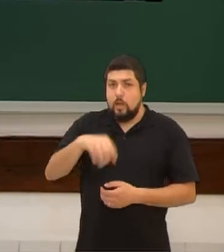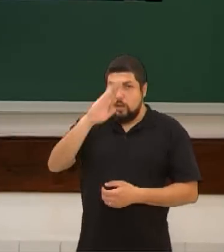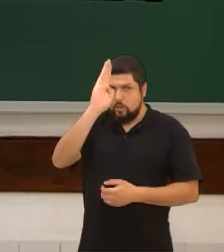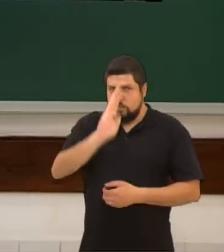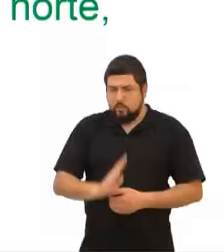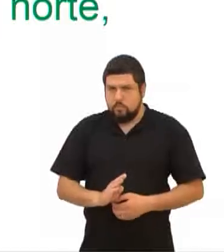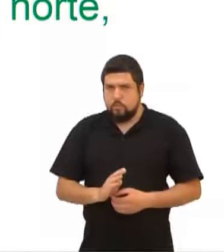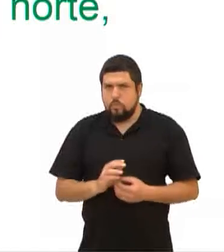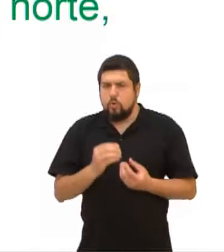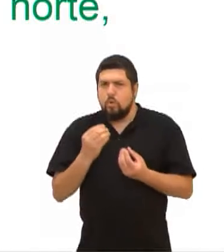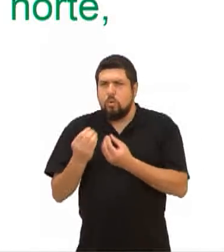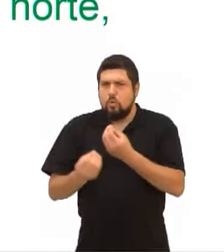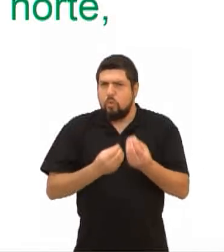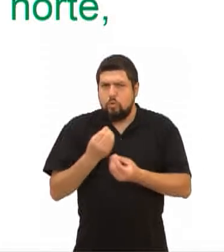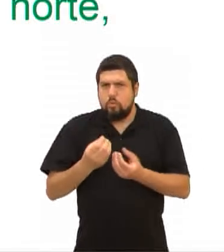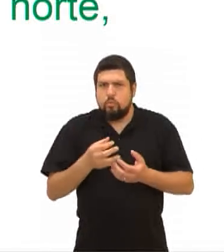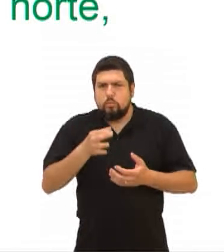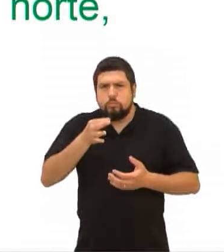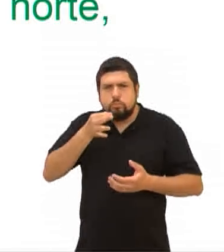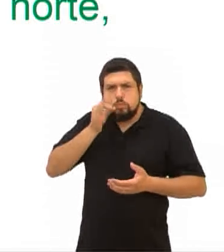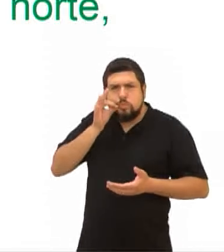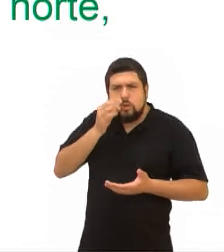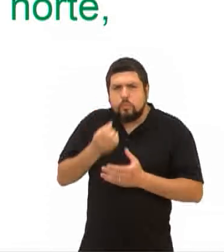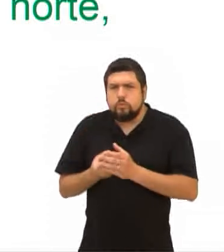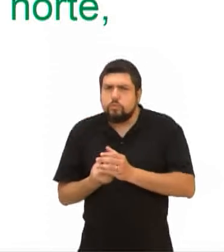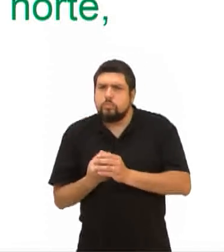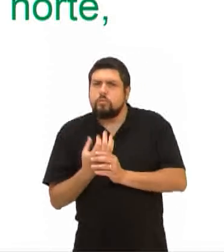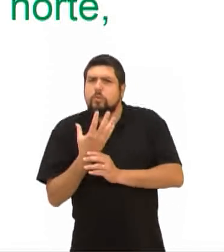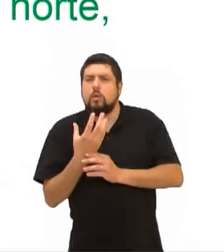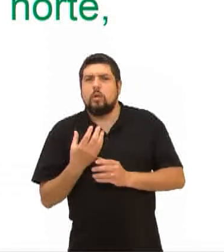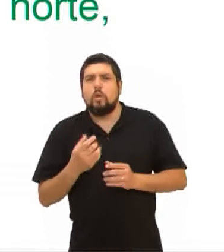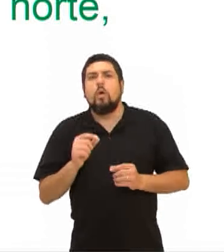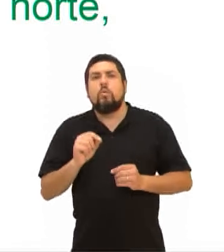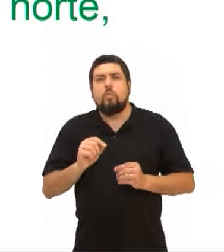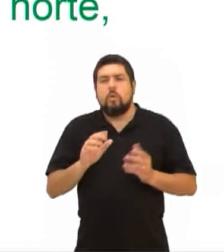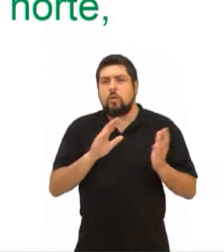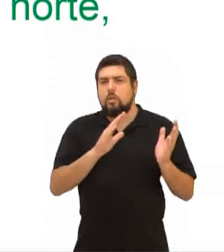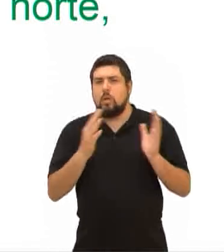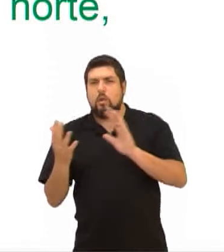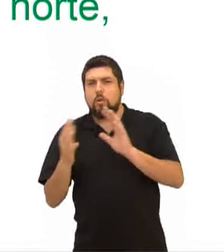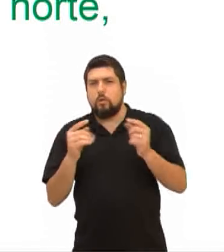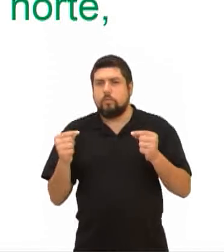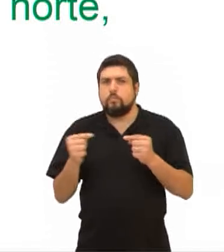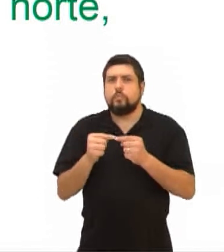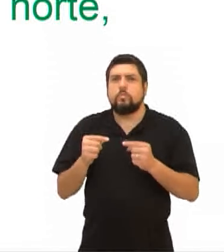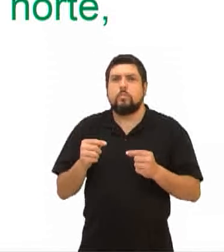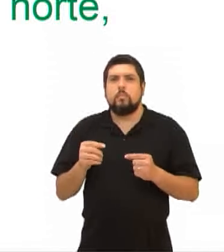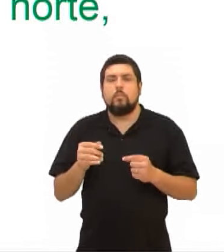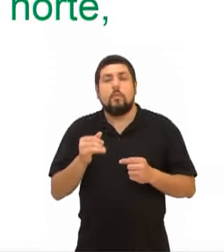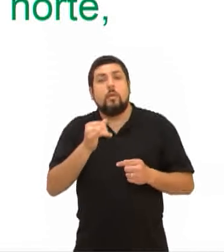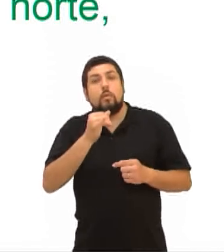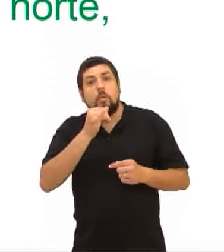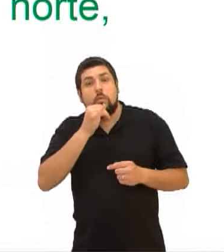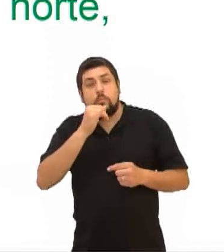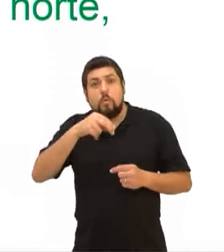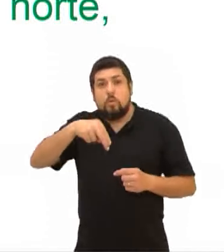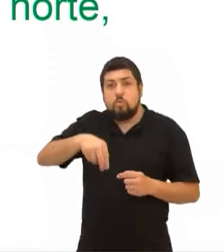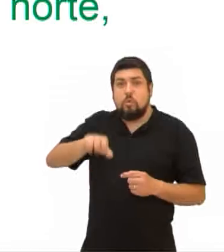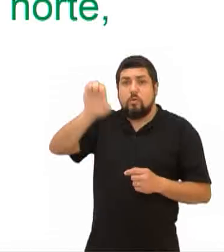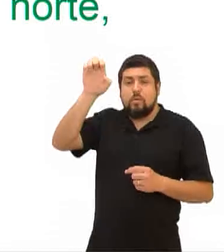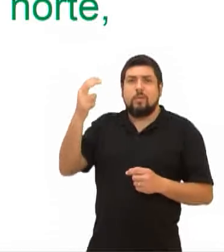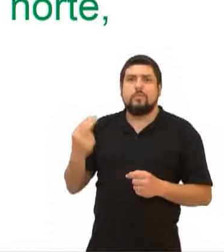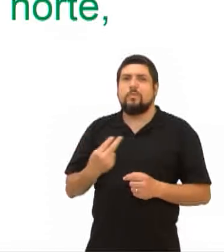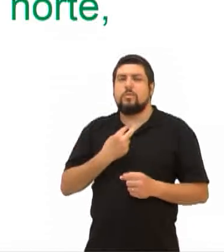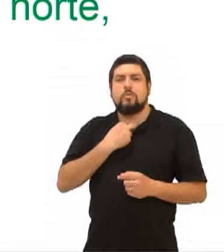as condições para a produção de café, elas eram de clima favorável, então não daria para eu produzir café muito na região nordeste